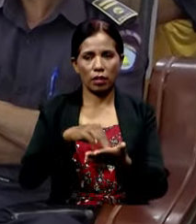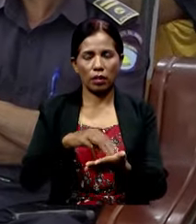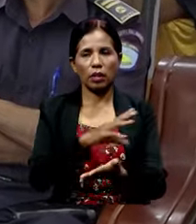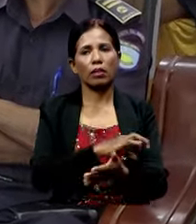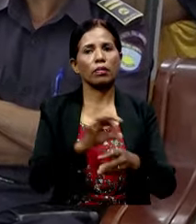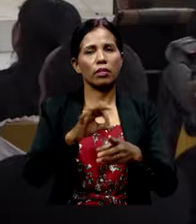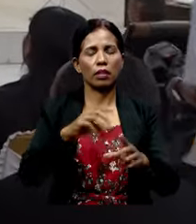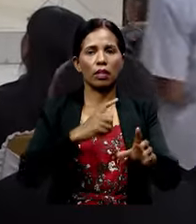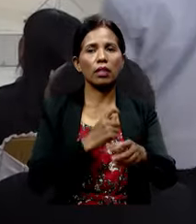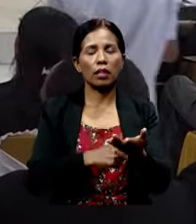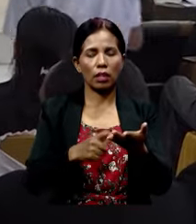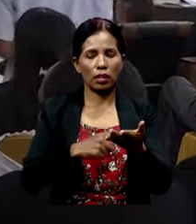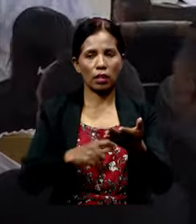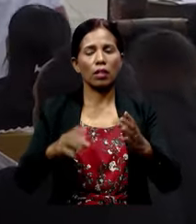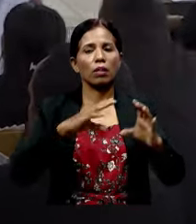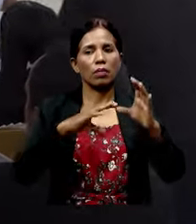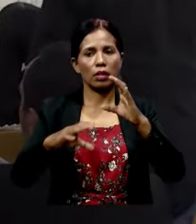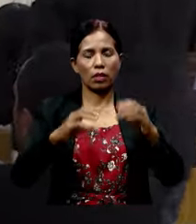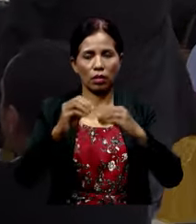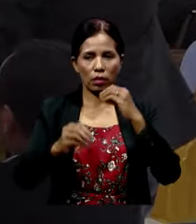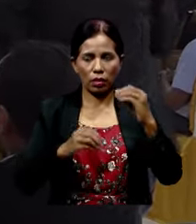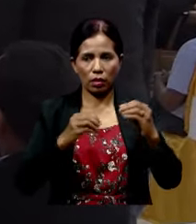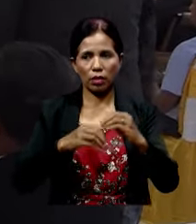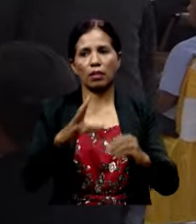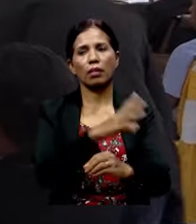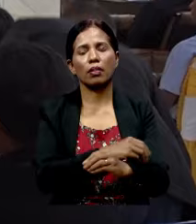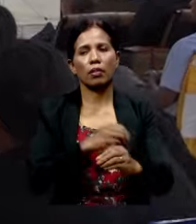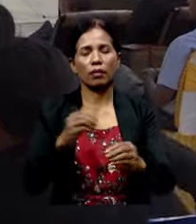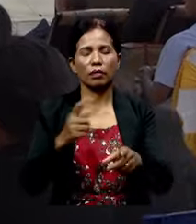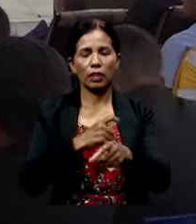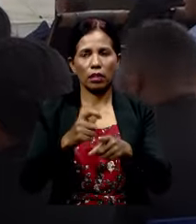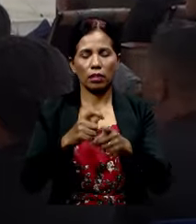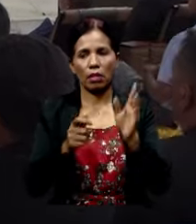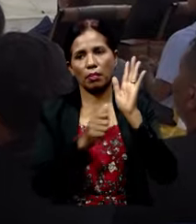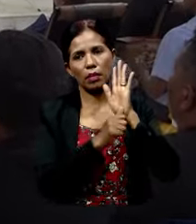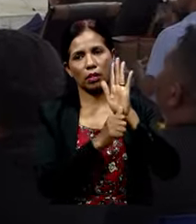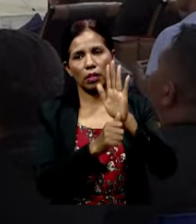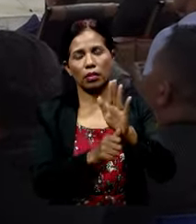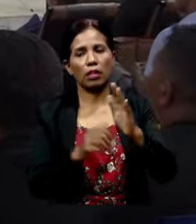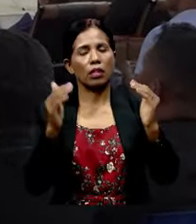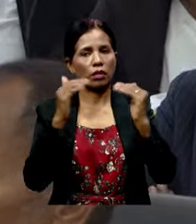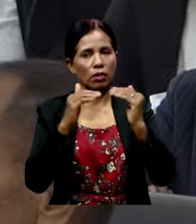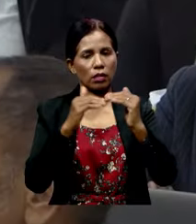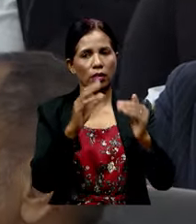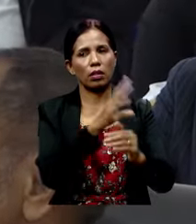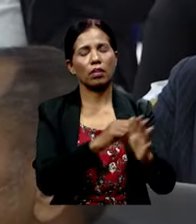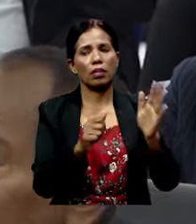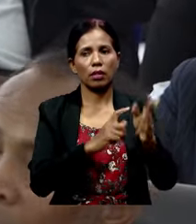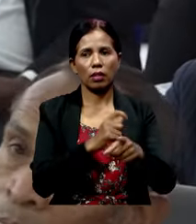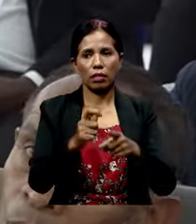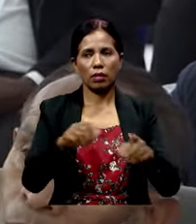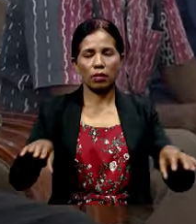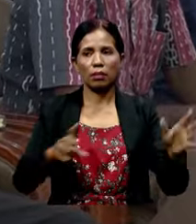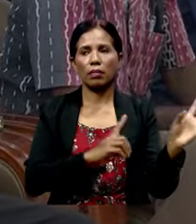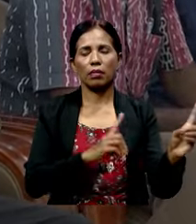técnica comunicação, relação pública, public speaking, técnica apresentação e a seminário no técnica implementação